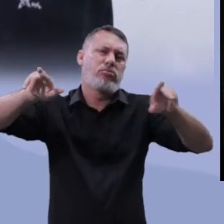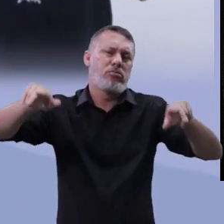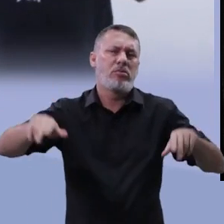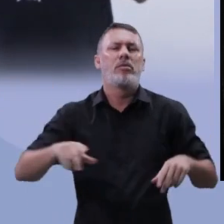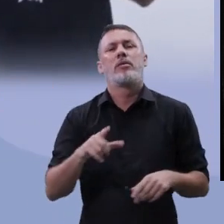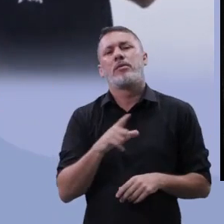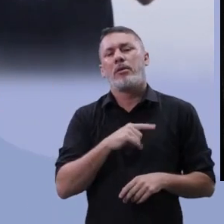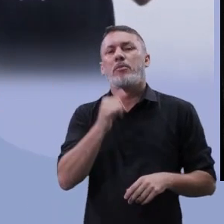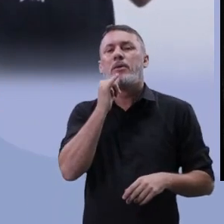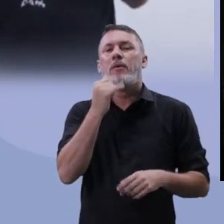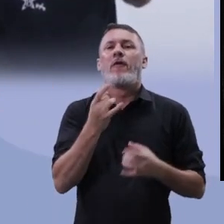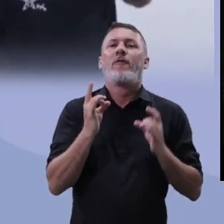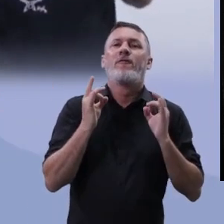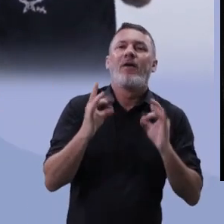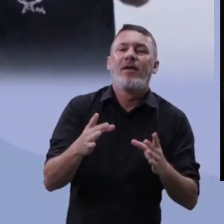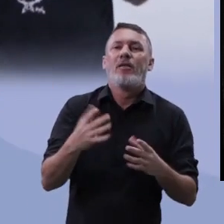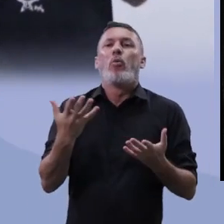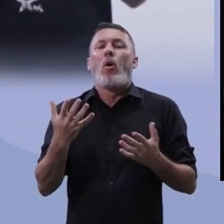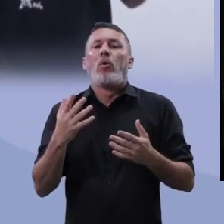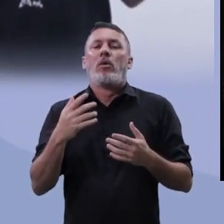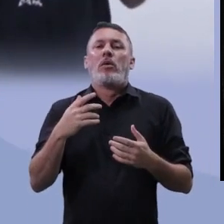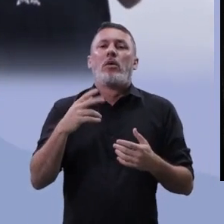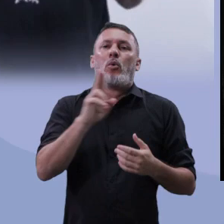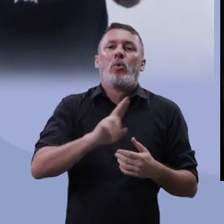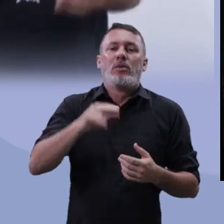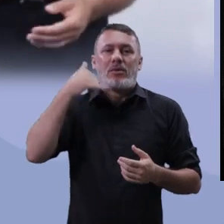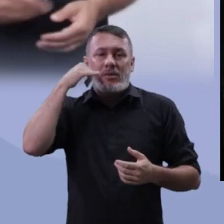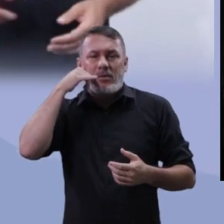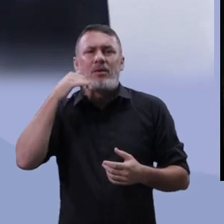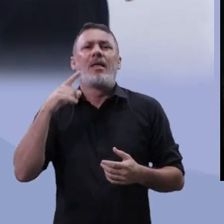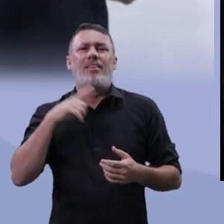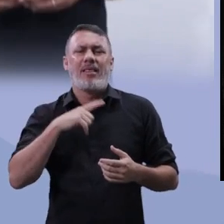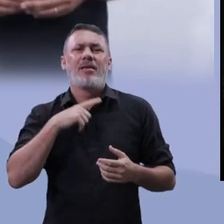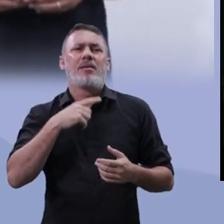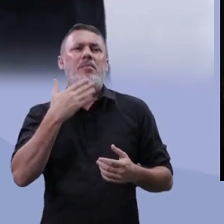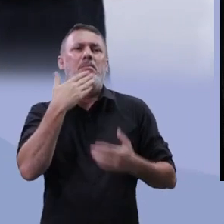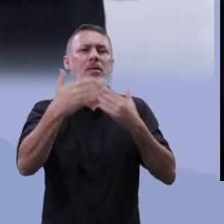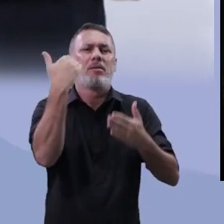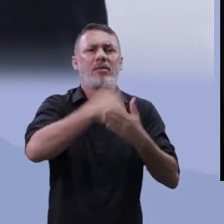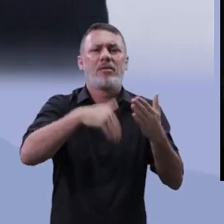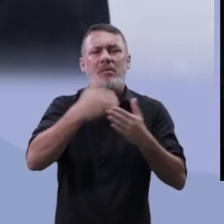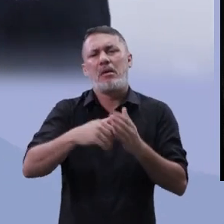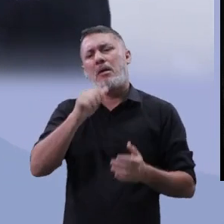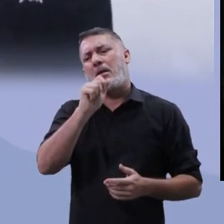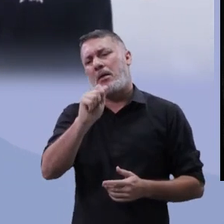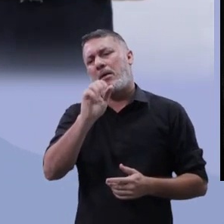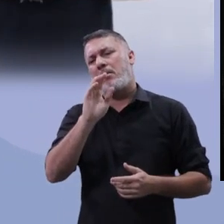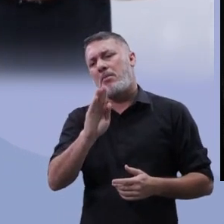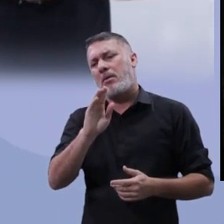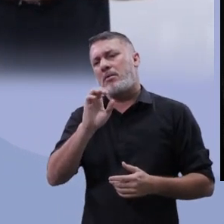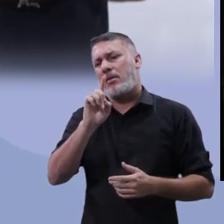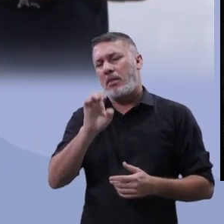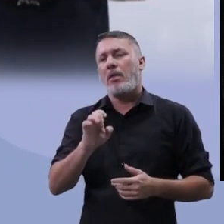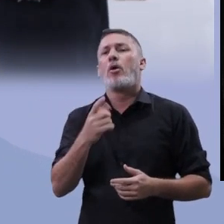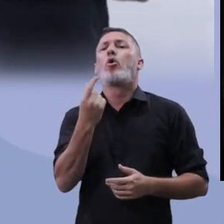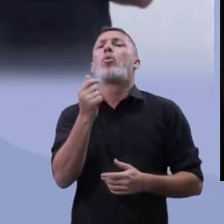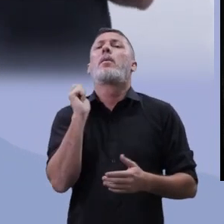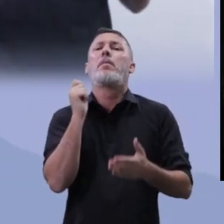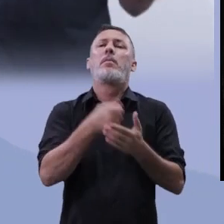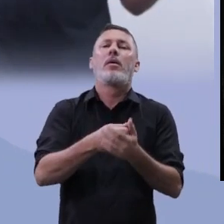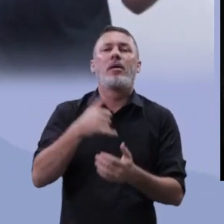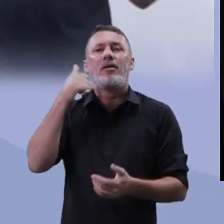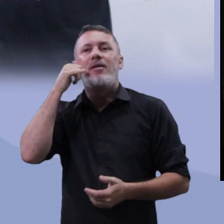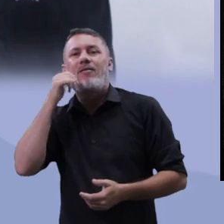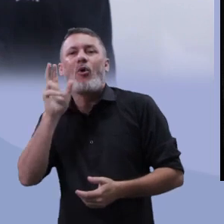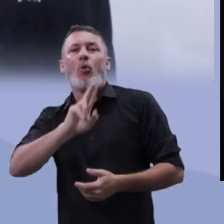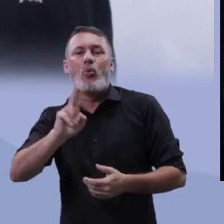Uma pessoa recebeu 5 propostas, A, B, C, D e E, de planos telefônicos. O valor mensal de cada plano está em função do tempo